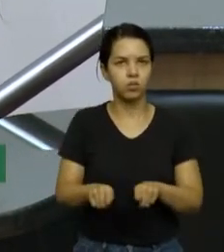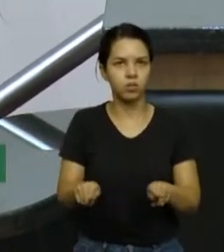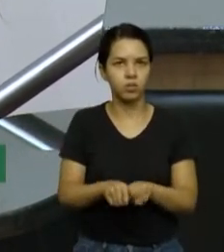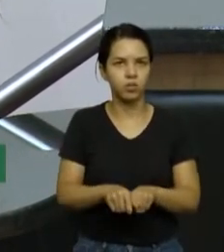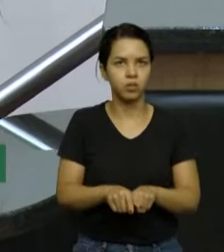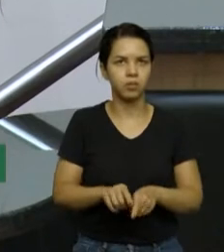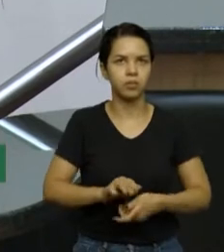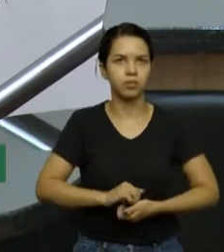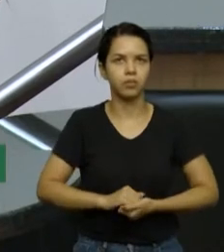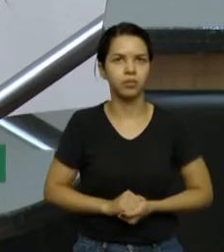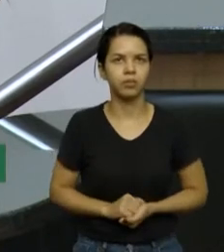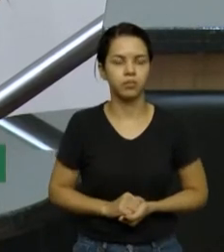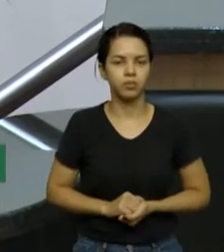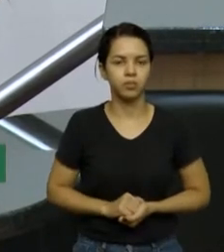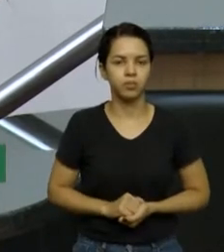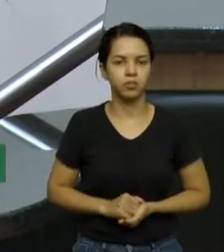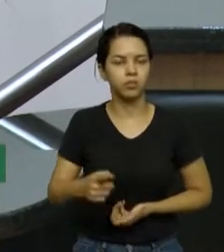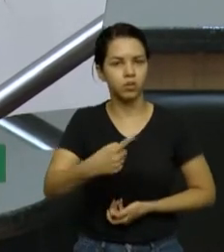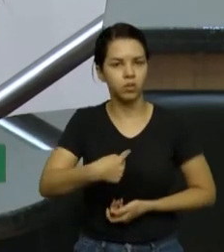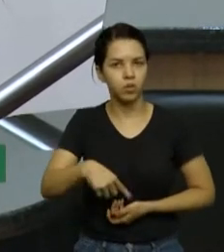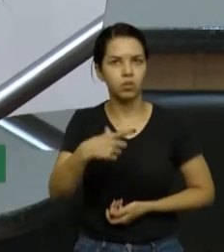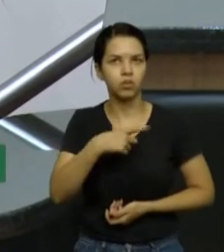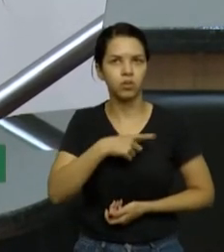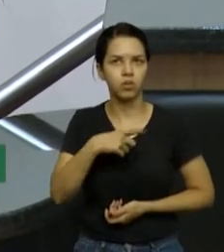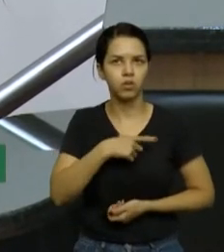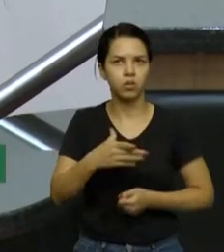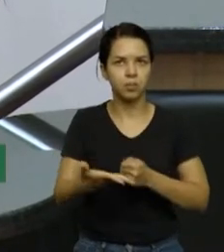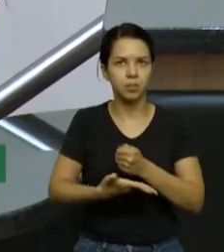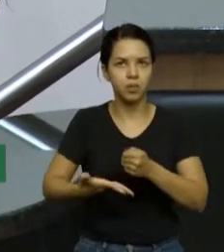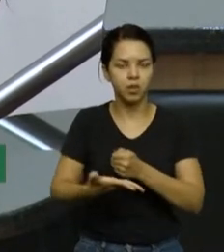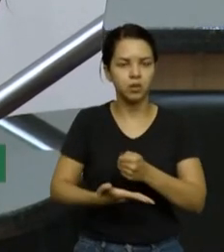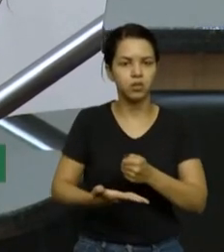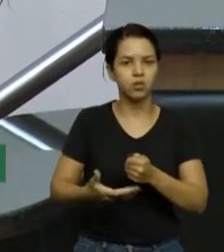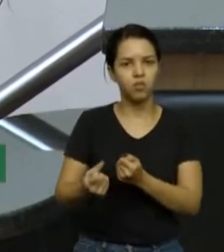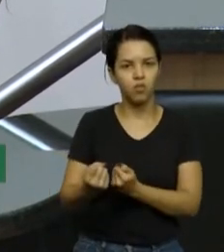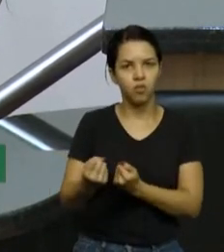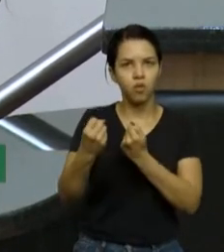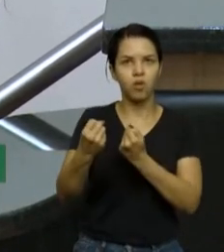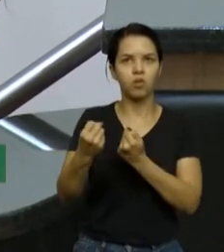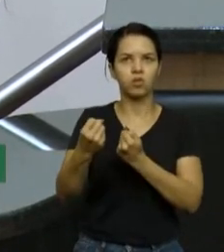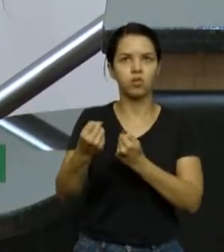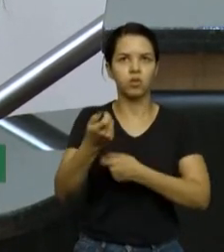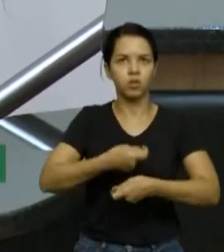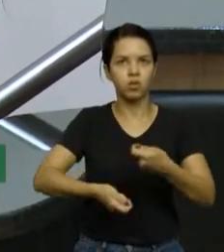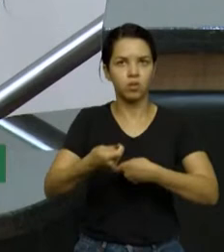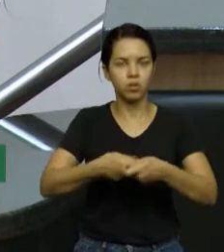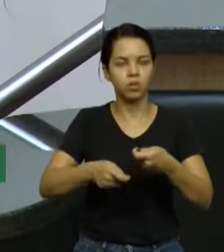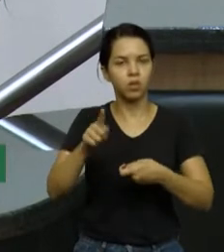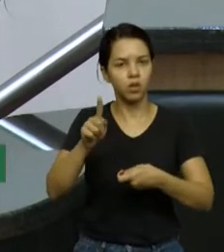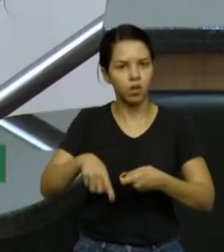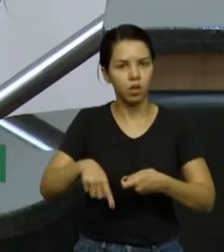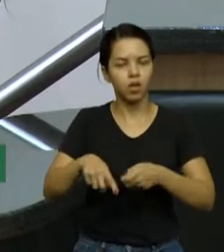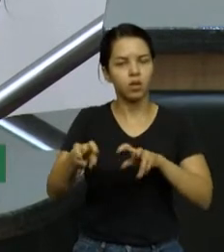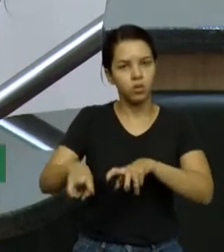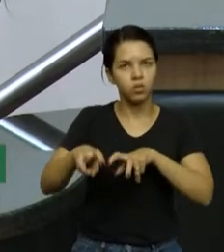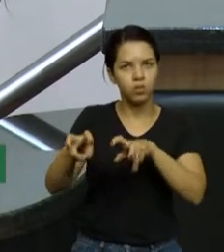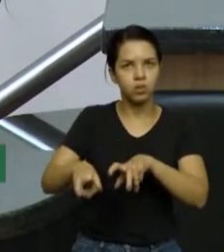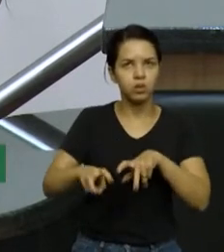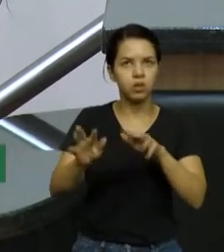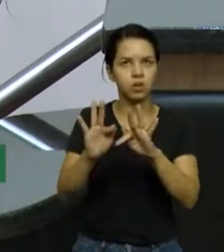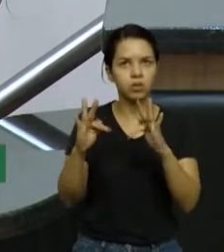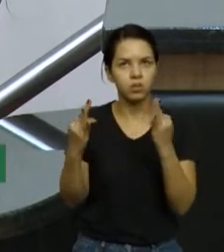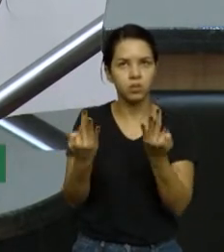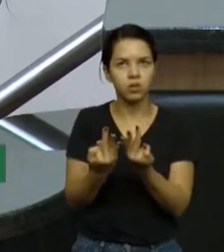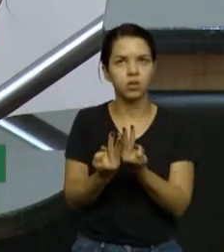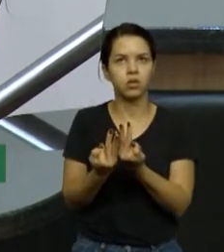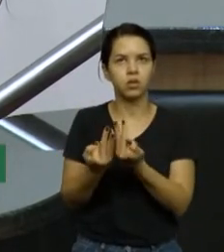temos a nossa base forte da economia, é a agricultura, agricultura familiar, pequenas